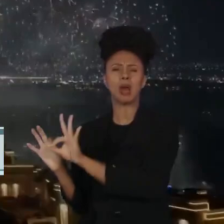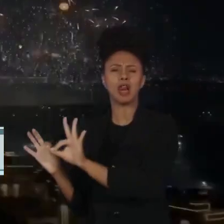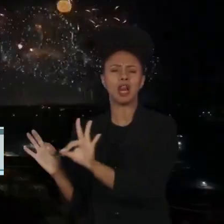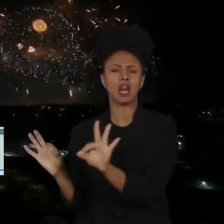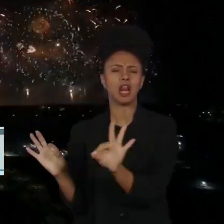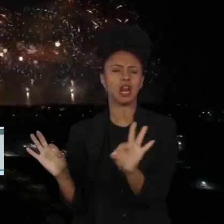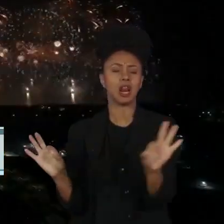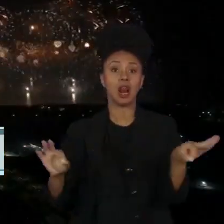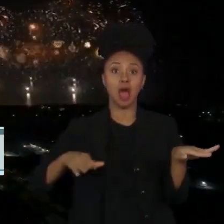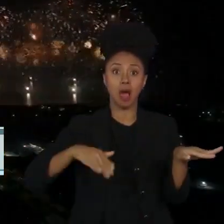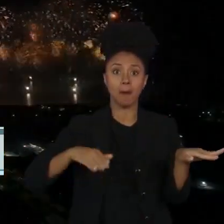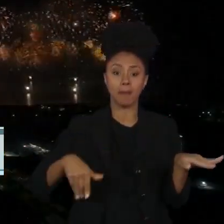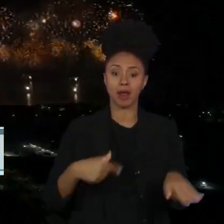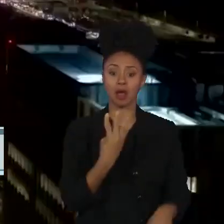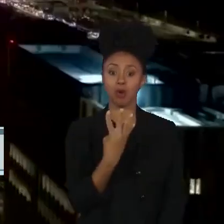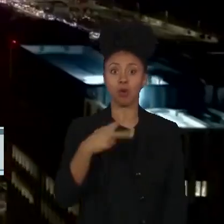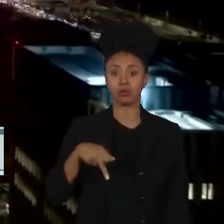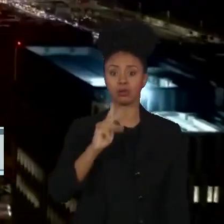de praia.